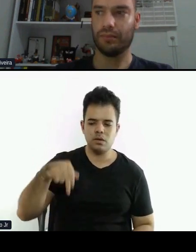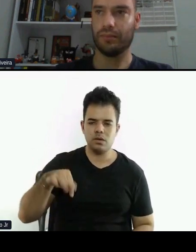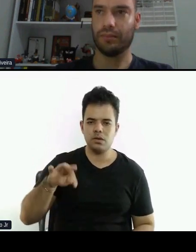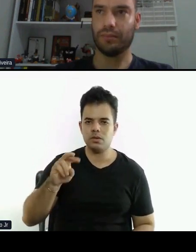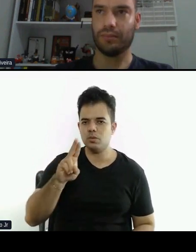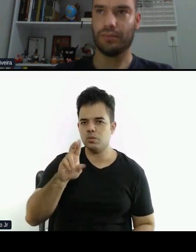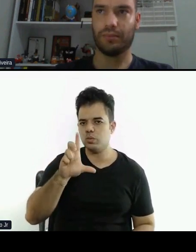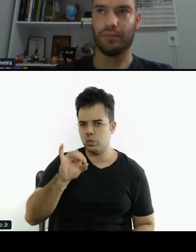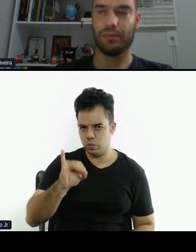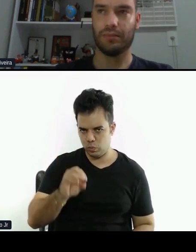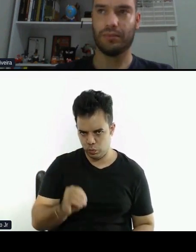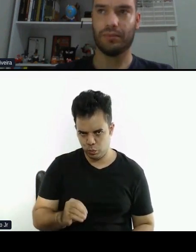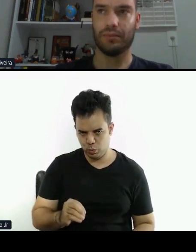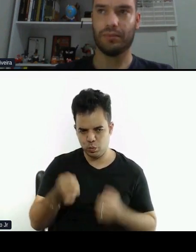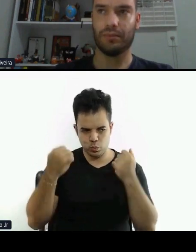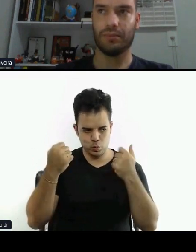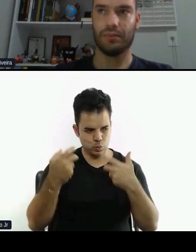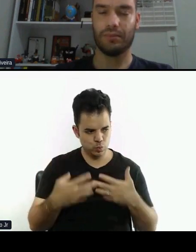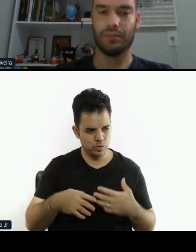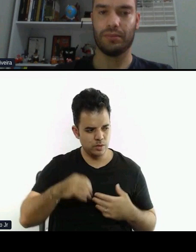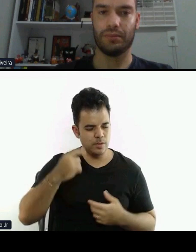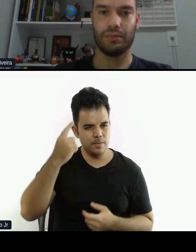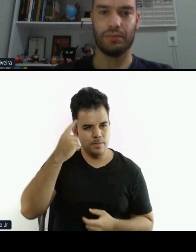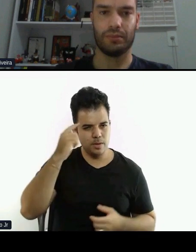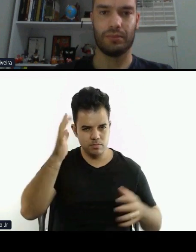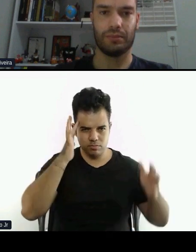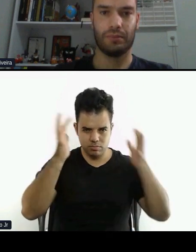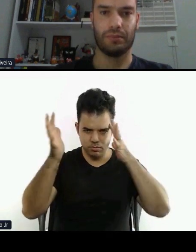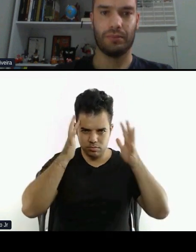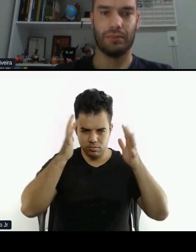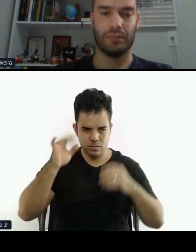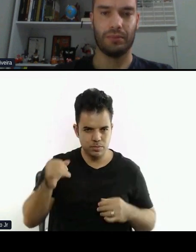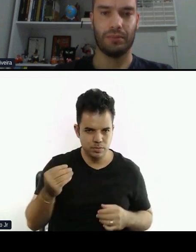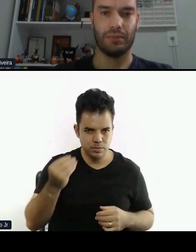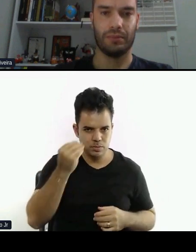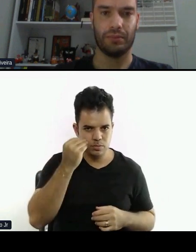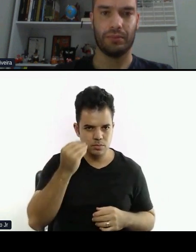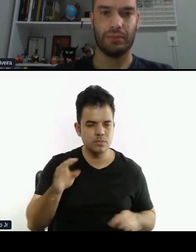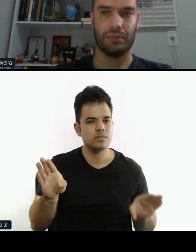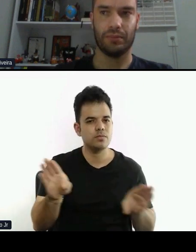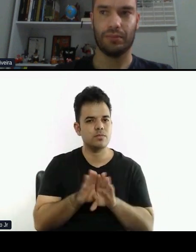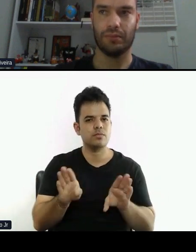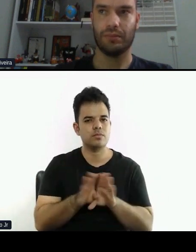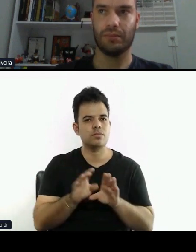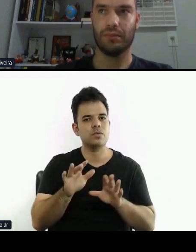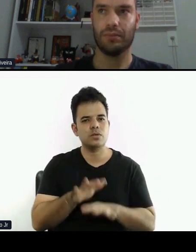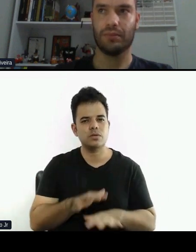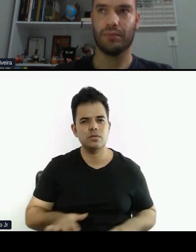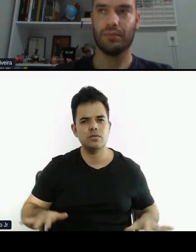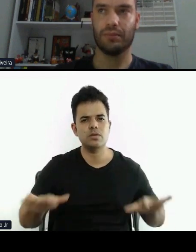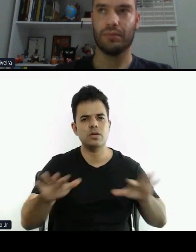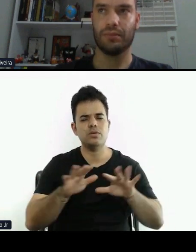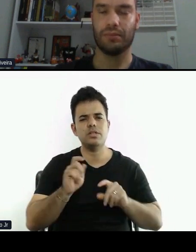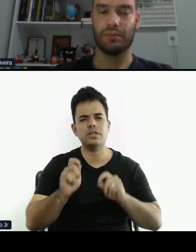em oportunidades, né, a gente fala de carreira profissional, eu vejo muito isso também, desde a parte mesmo que a gente está trazendo ali,